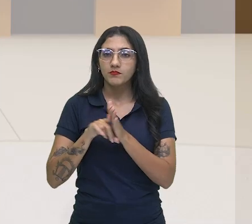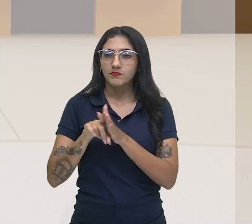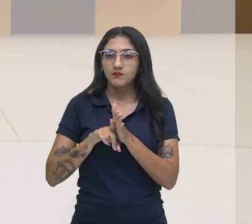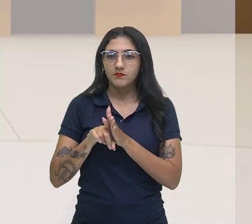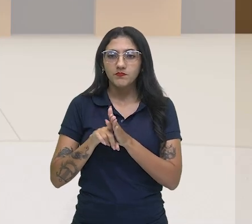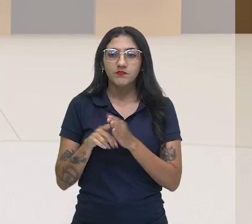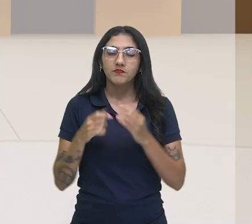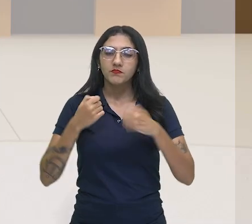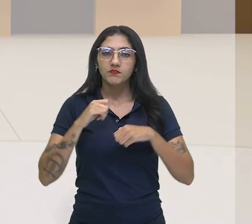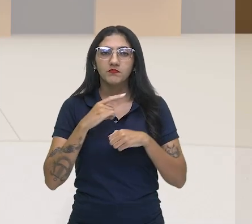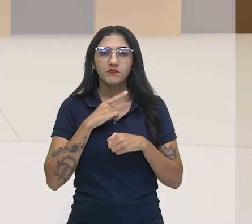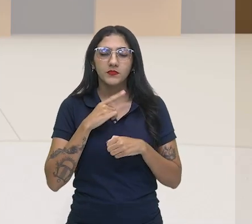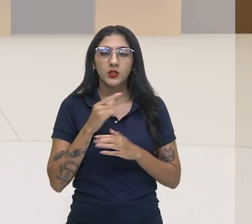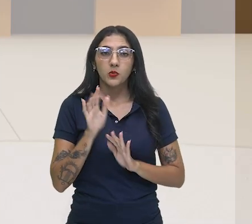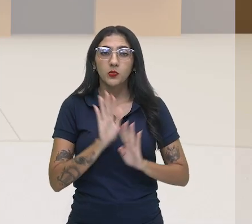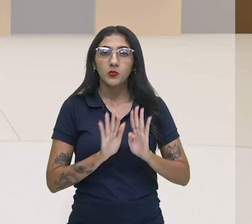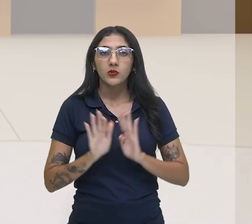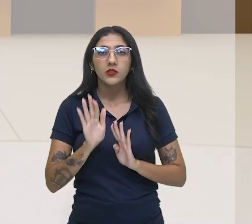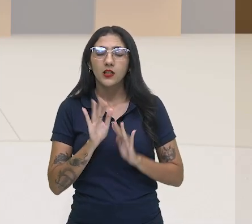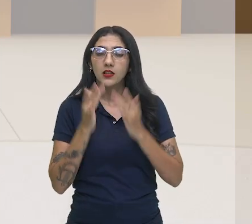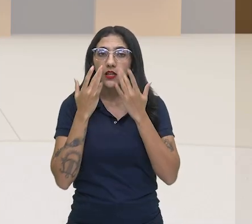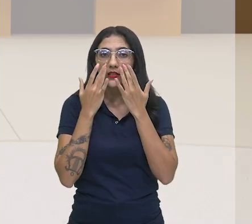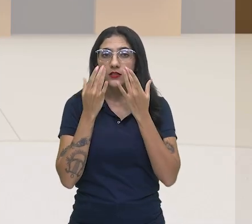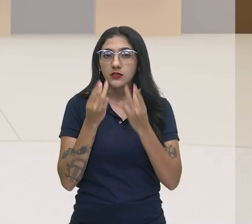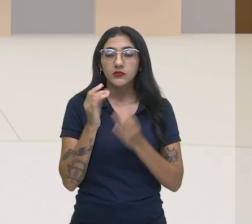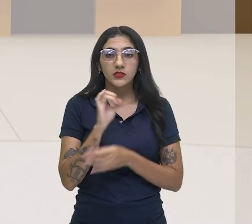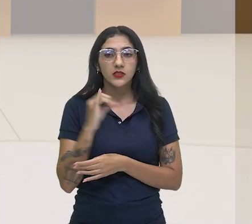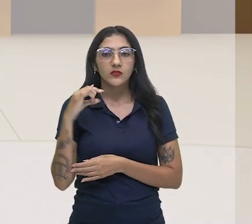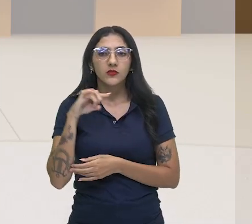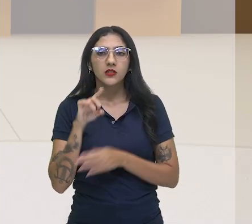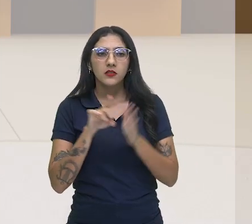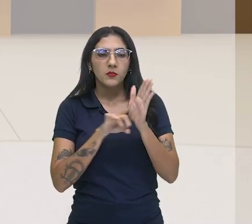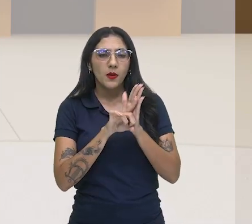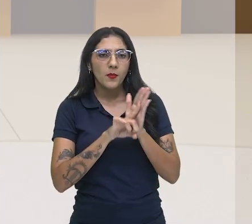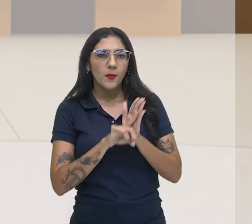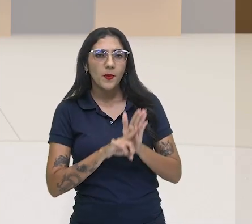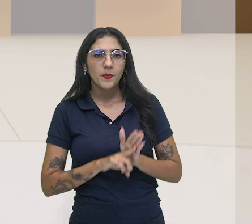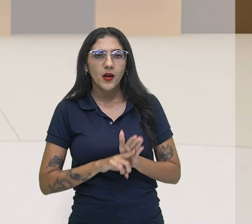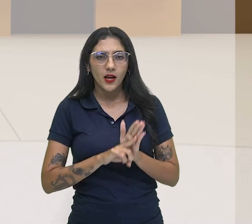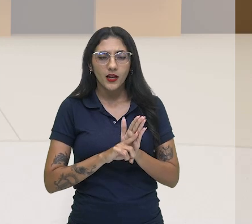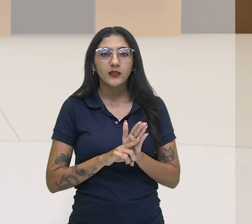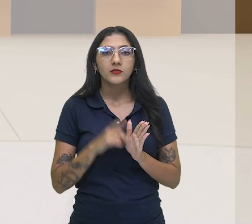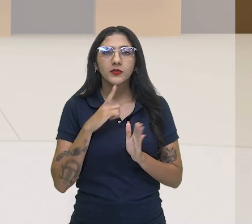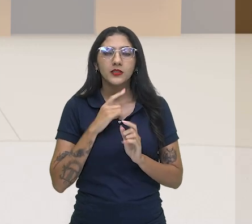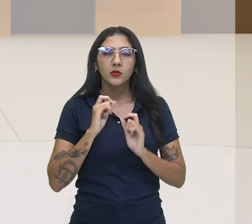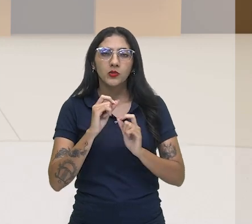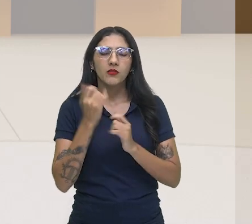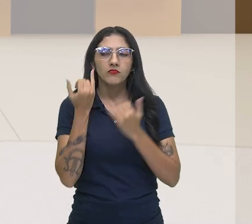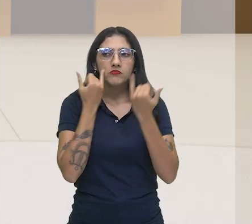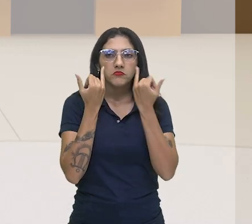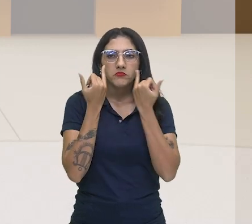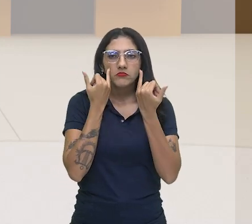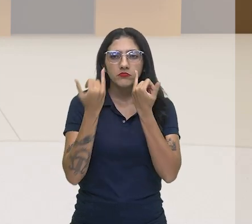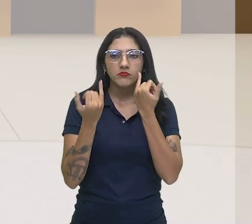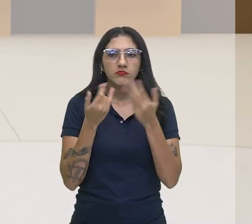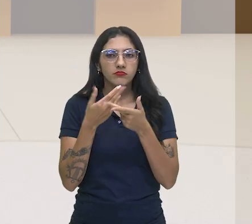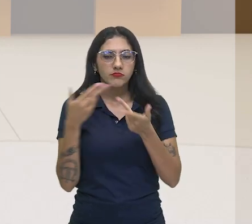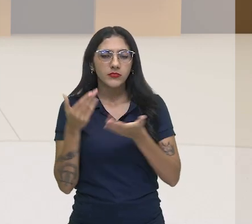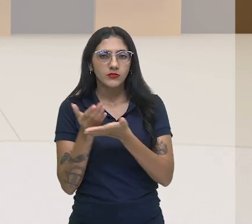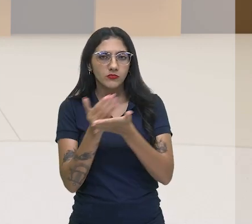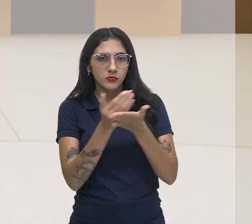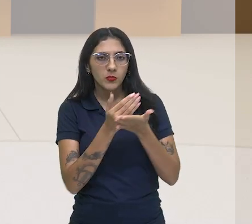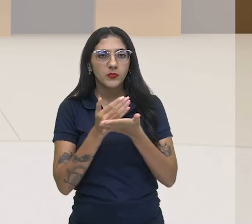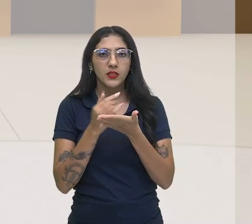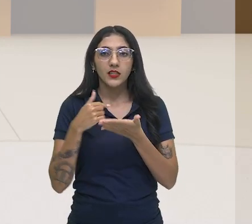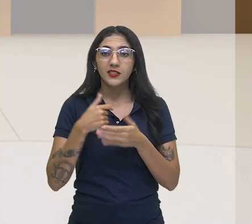ter cuidado também quando vai fazer alguma pesquisa para poder ter dados. Hoje em dia, a gente tem